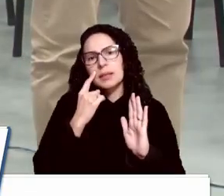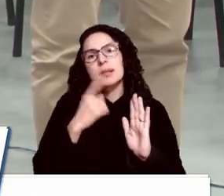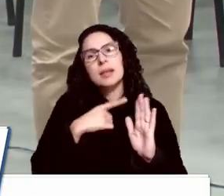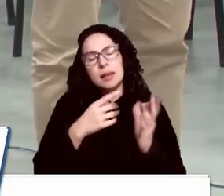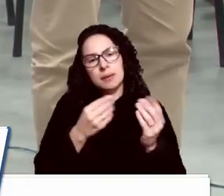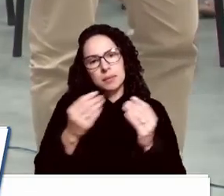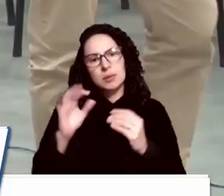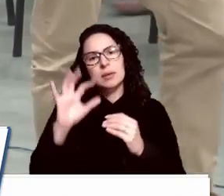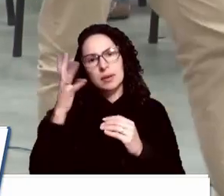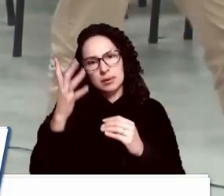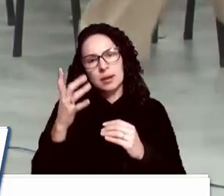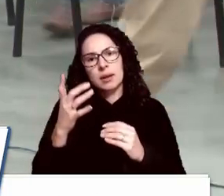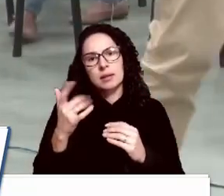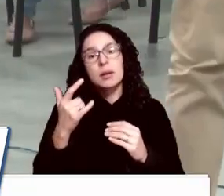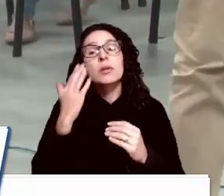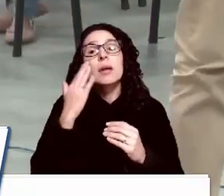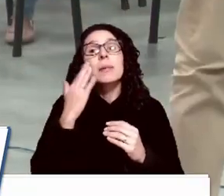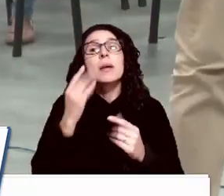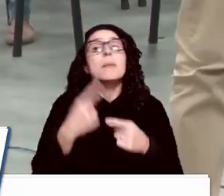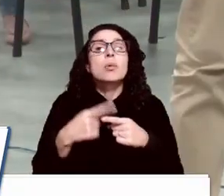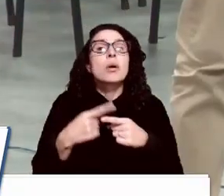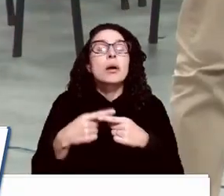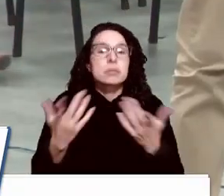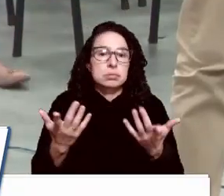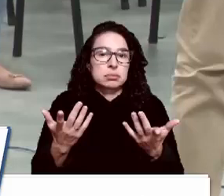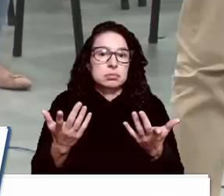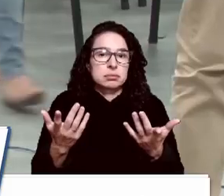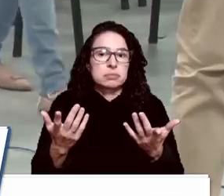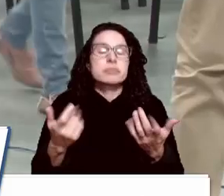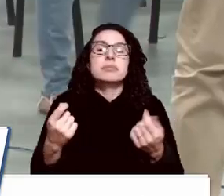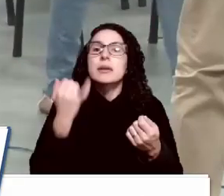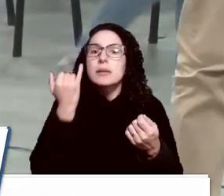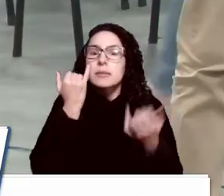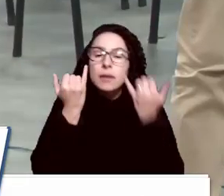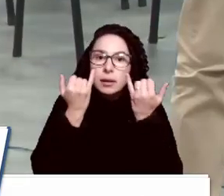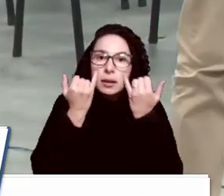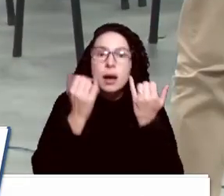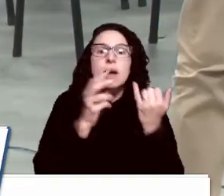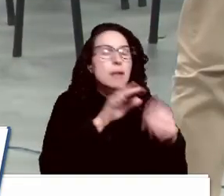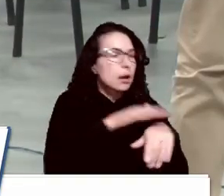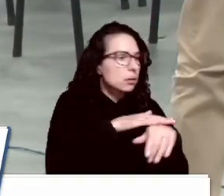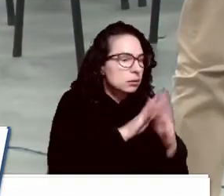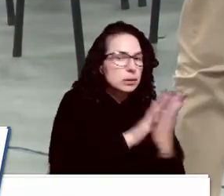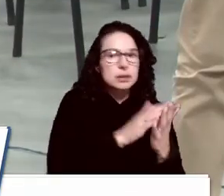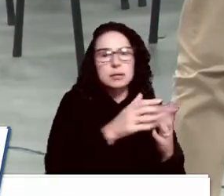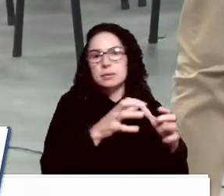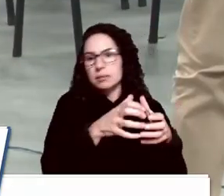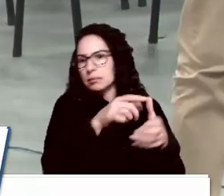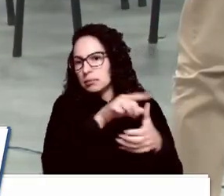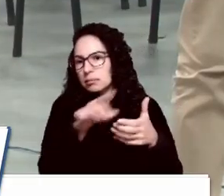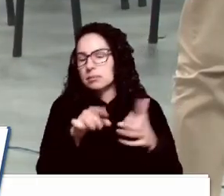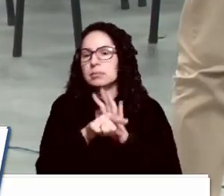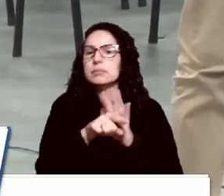nossa cidade. E eu preciso saber o que está acontecendo, presidente. Eu preciso ir atrás disso, vou falar com o Guilherme, vou falar com o Marcelo Tite, vou